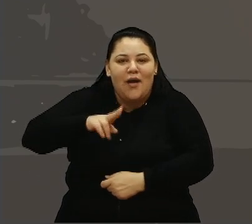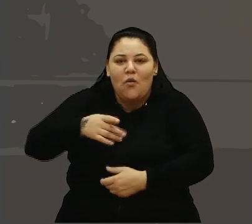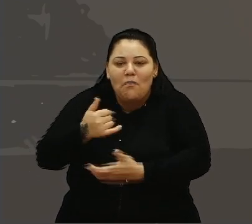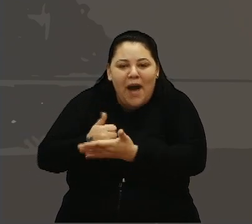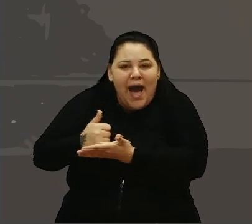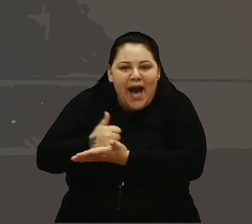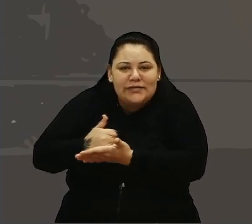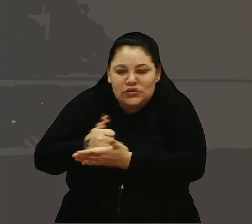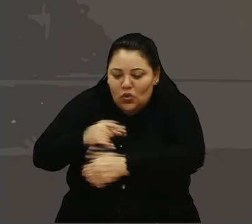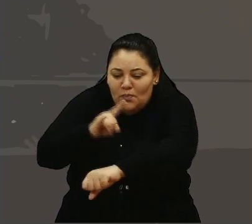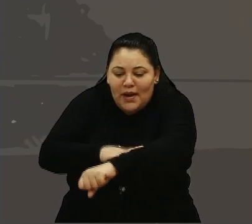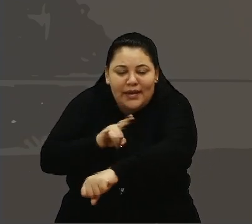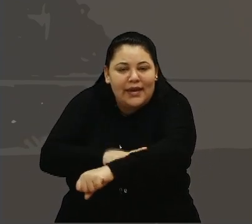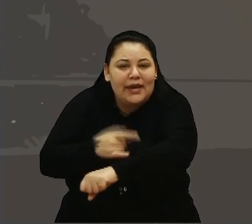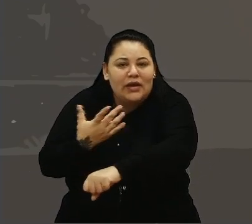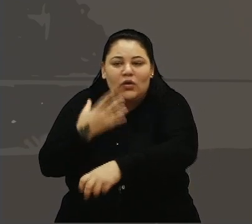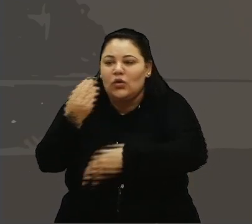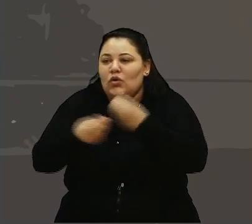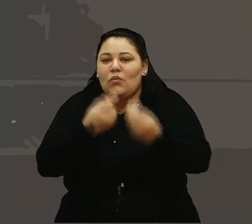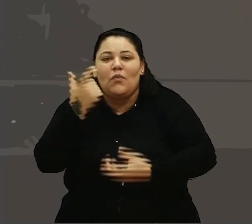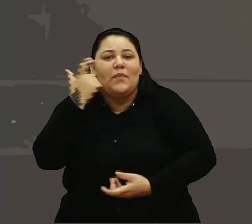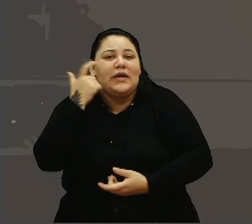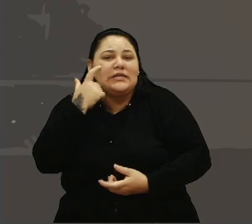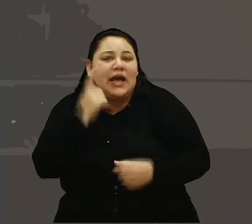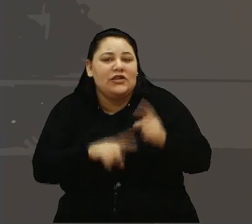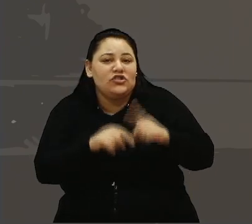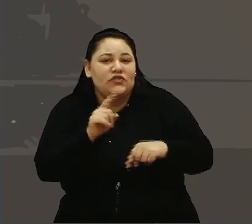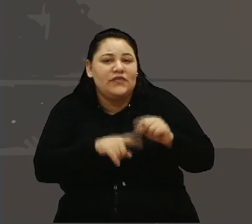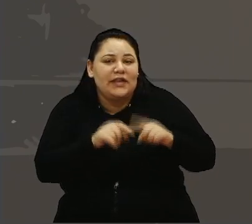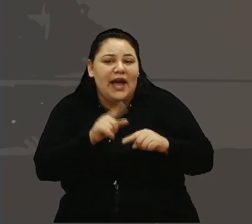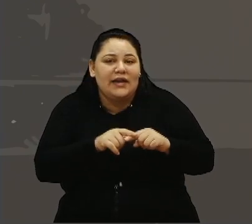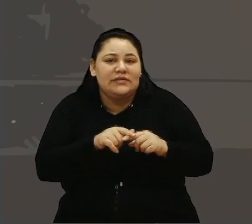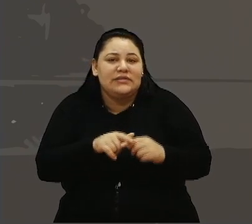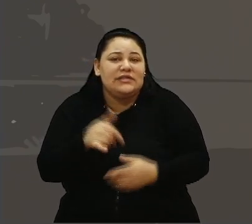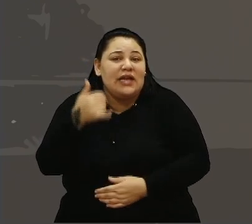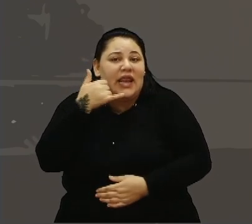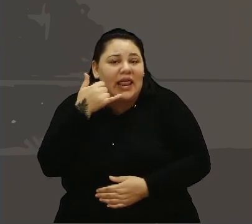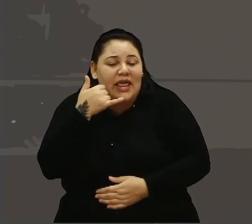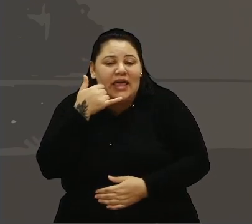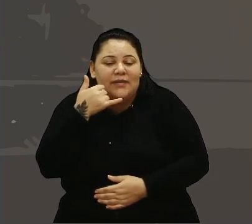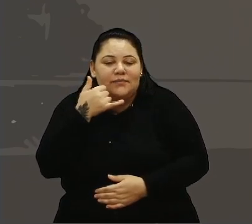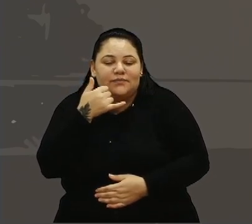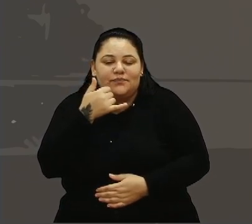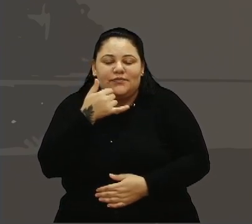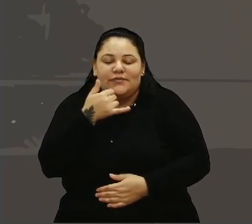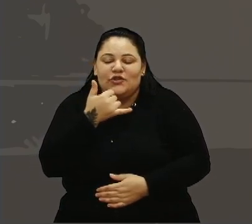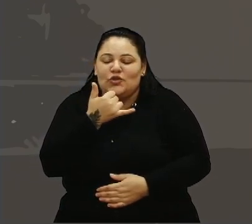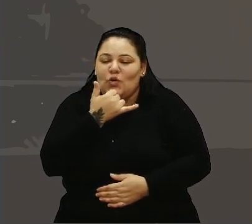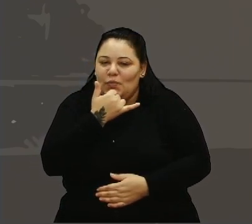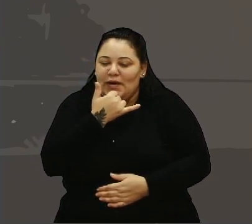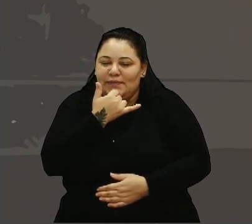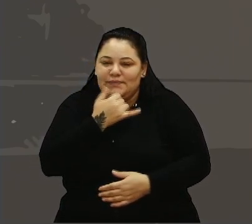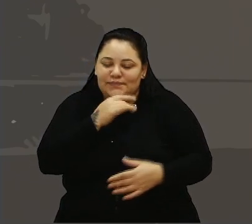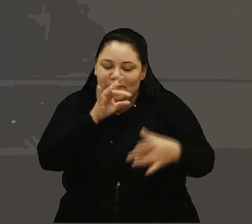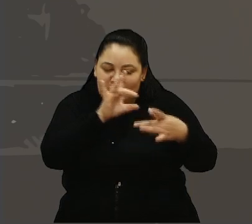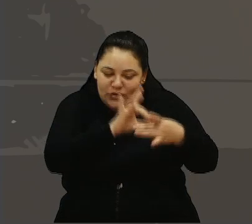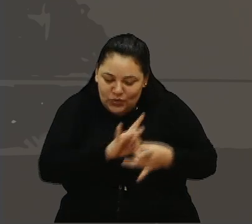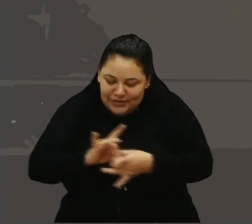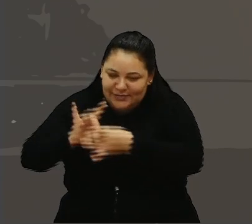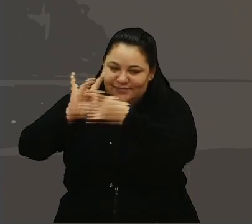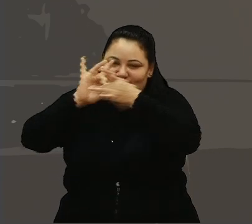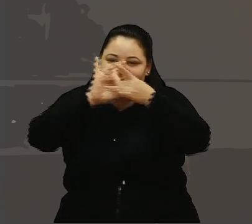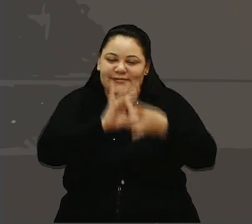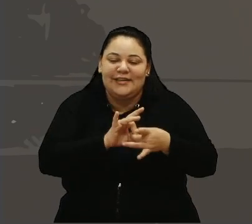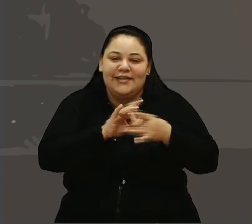Como que a gente vai pensar atividades abrangentes que liguem todos e todas se a gente não tem banheiros acessíveis?